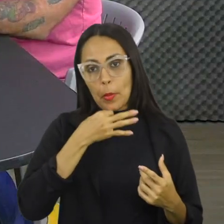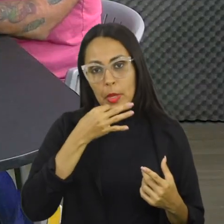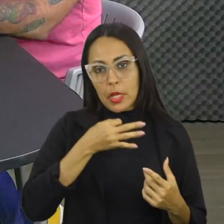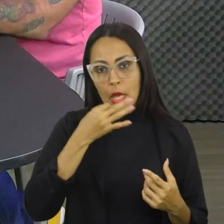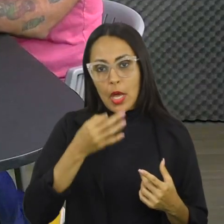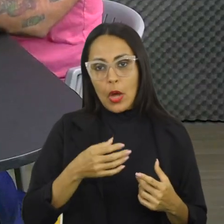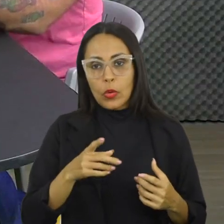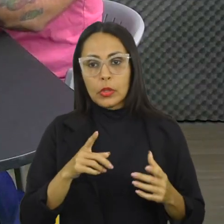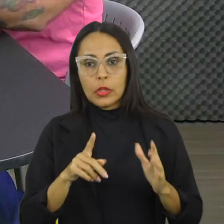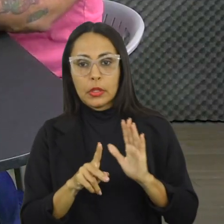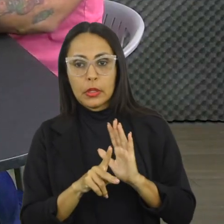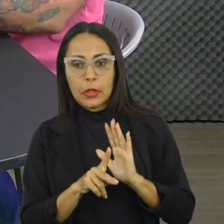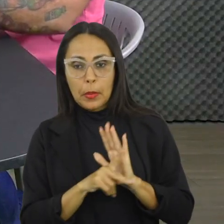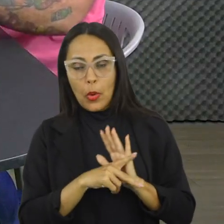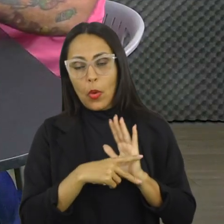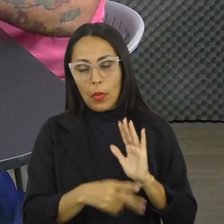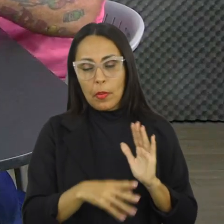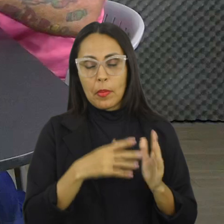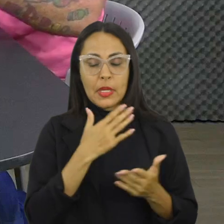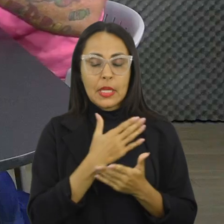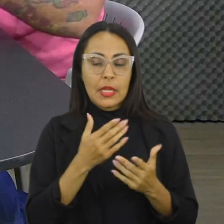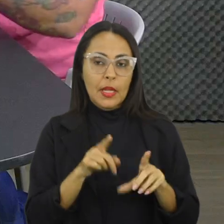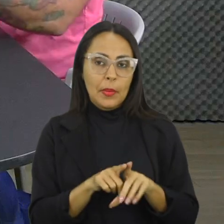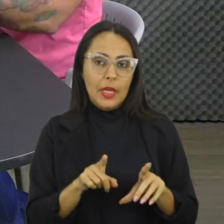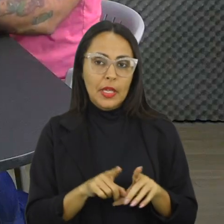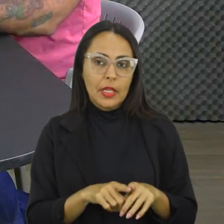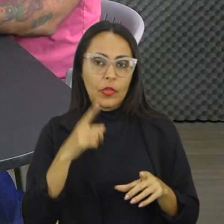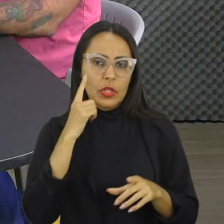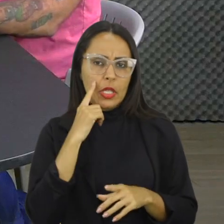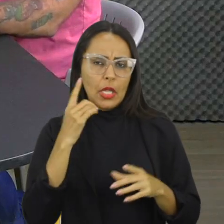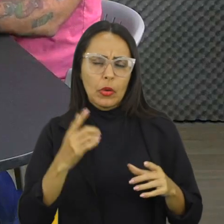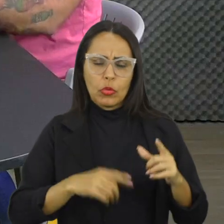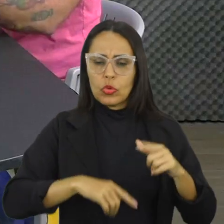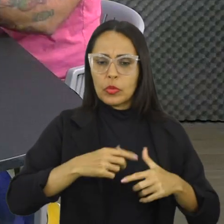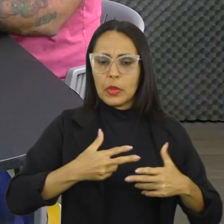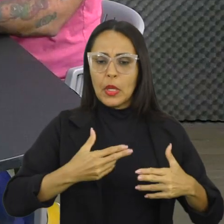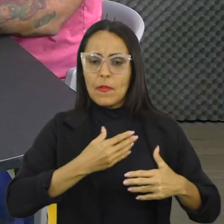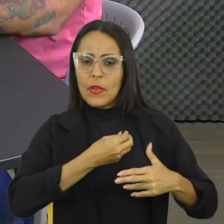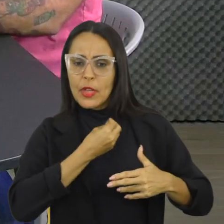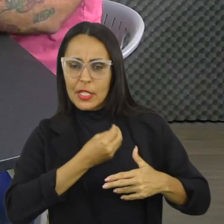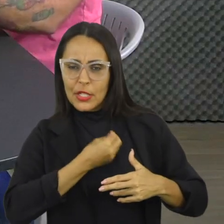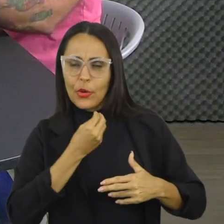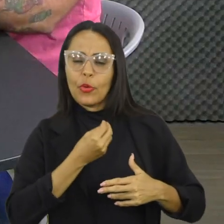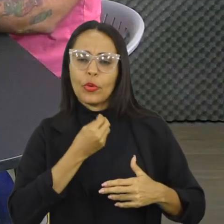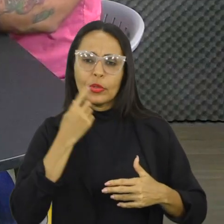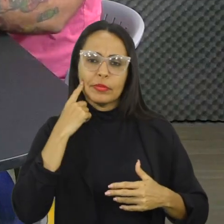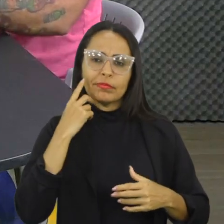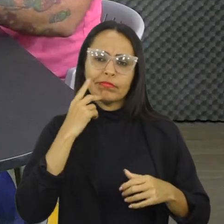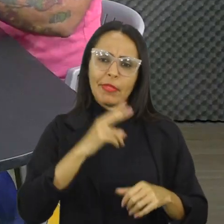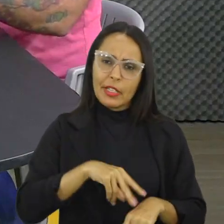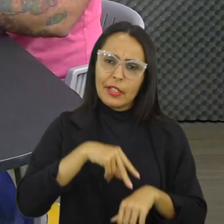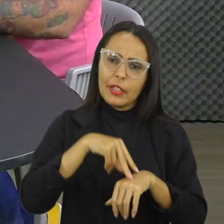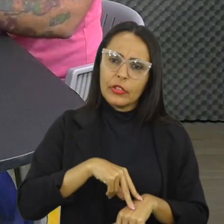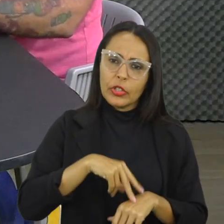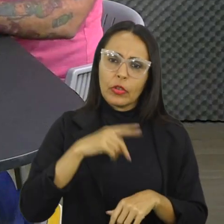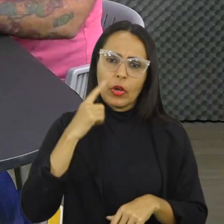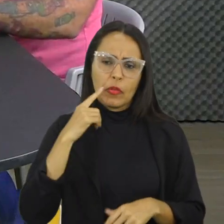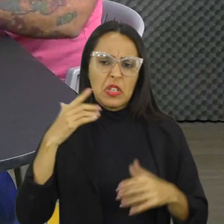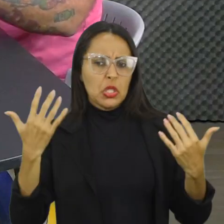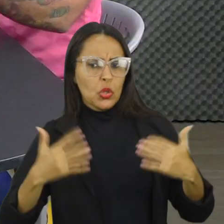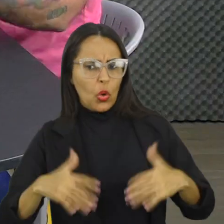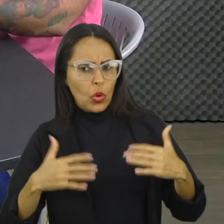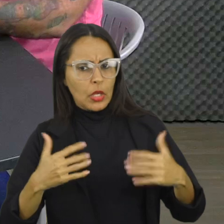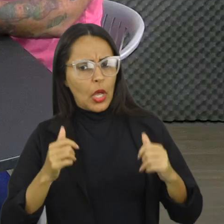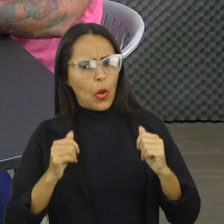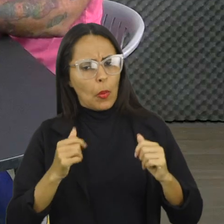de você, do vislumbre de você estar ali com o teu instrumento, né? Vivenciando aquilo e chega uma hora que você diz assim, nossa, eu